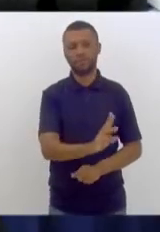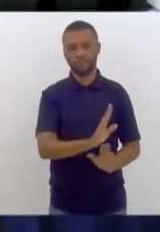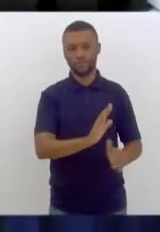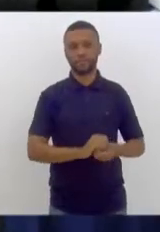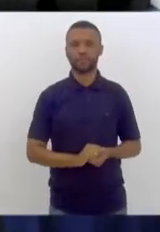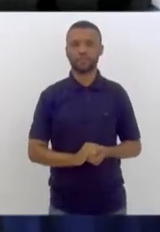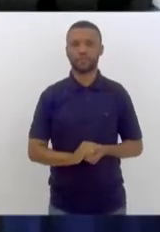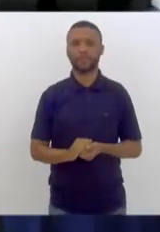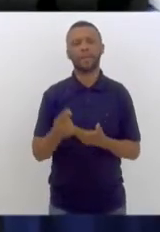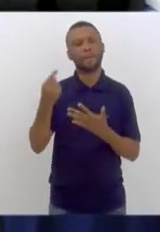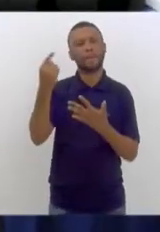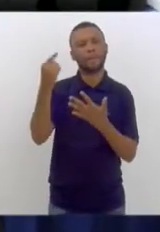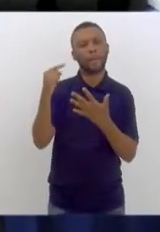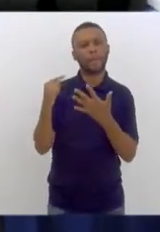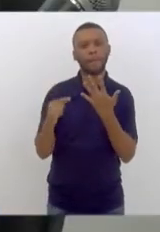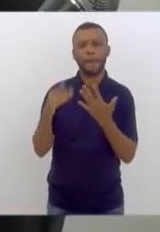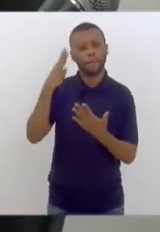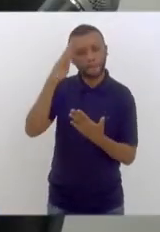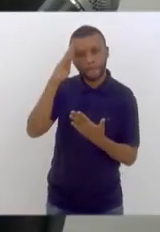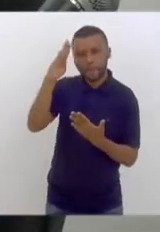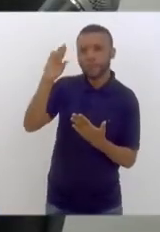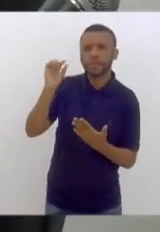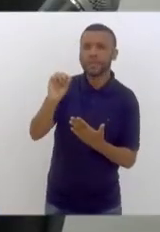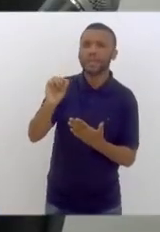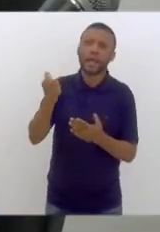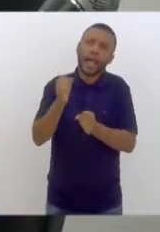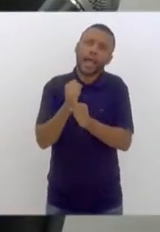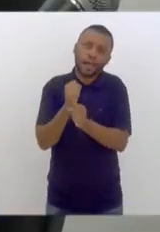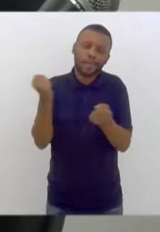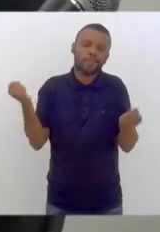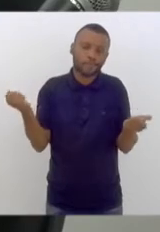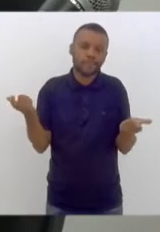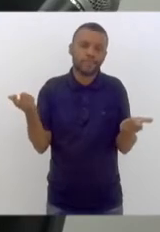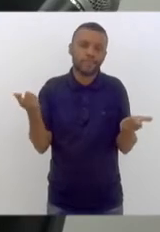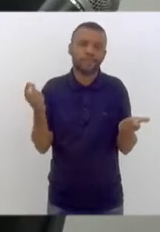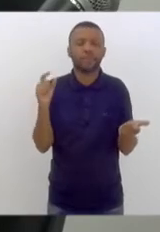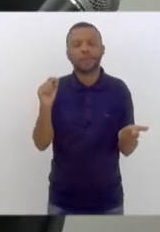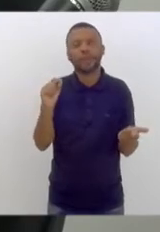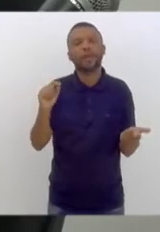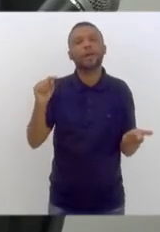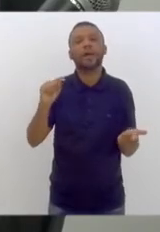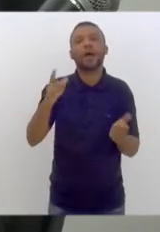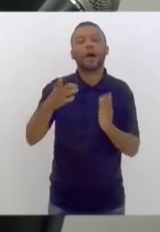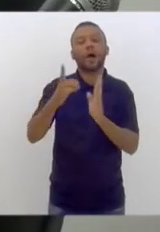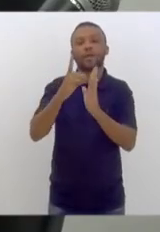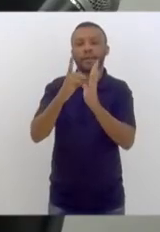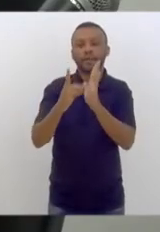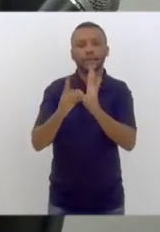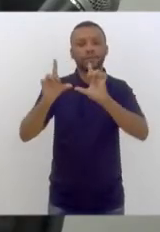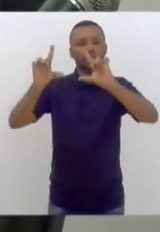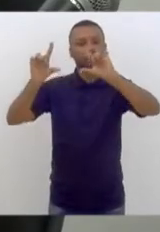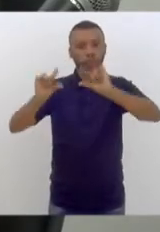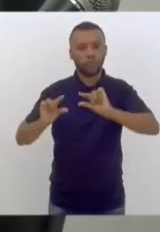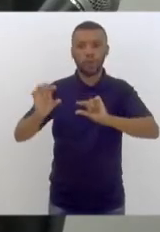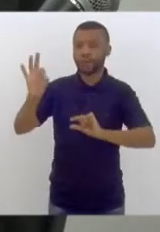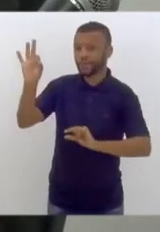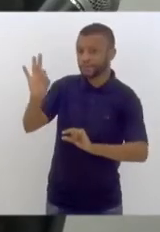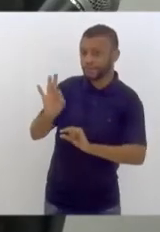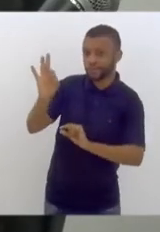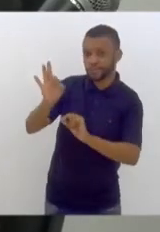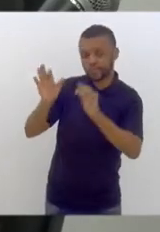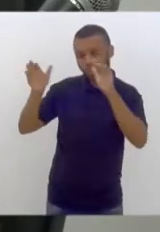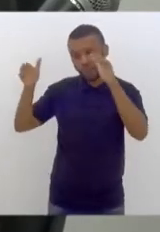E uma das questões centrais, sem dúvida nenhuma, é o decreto de redução da alíquota sobre